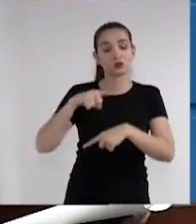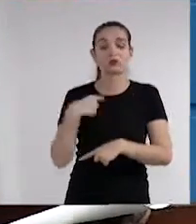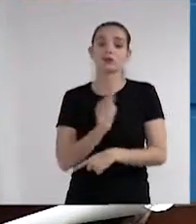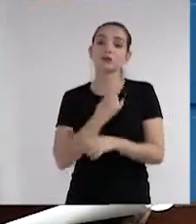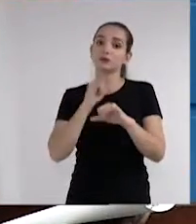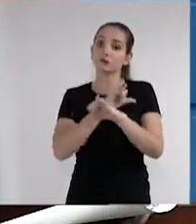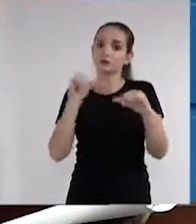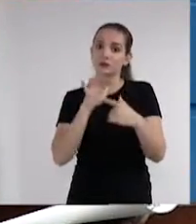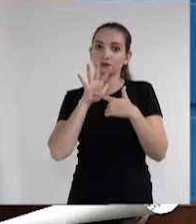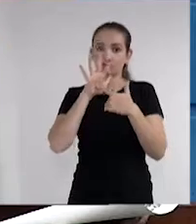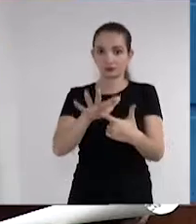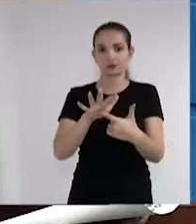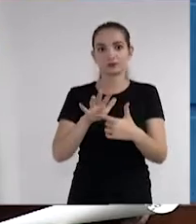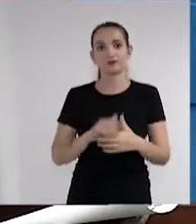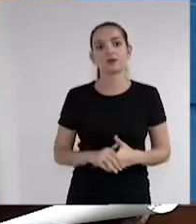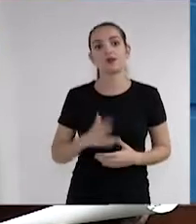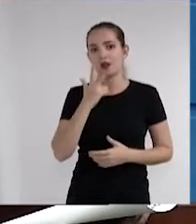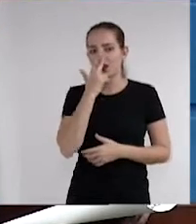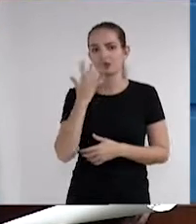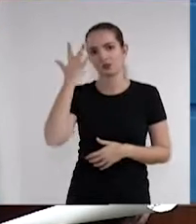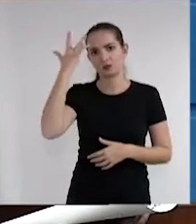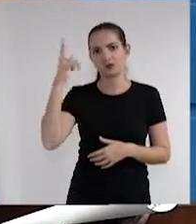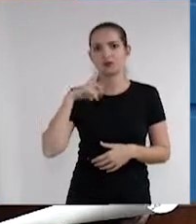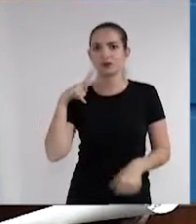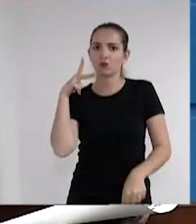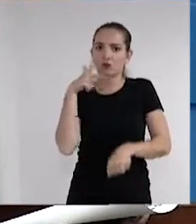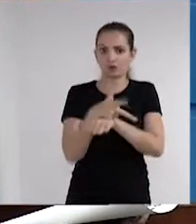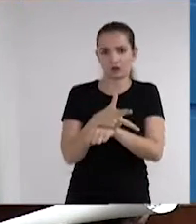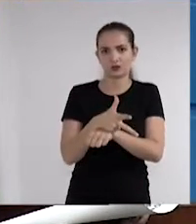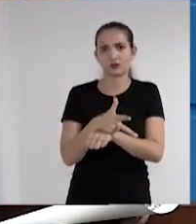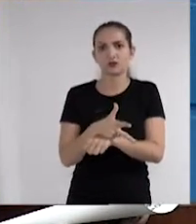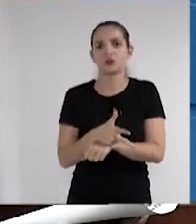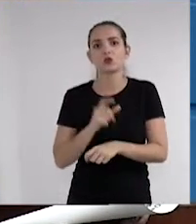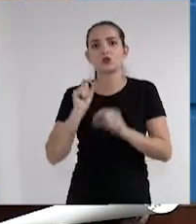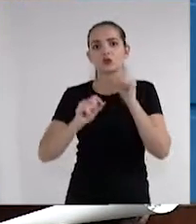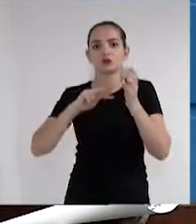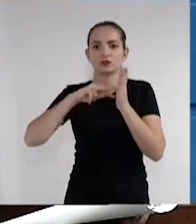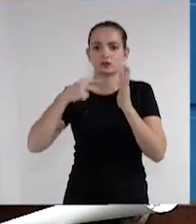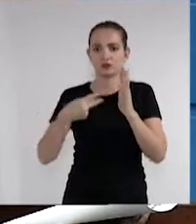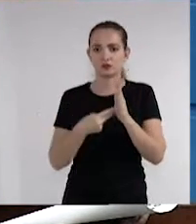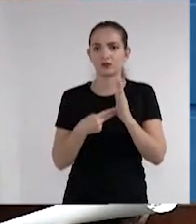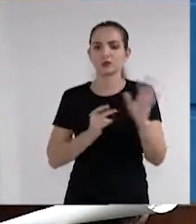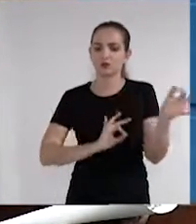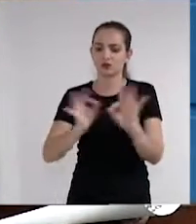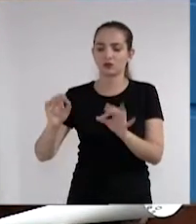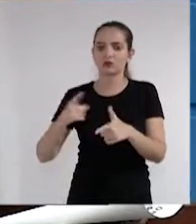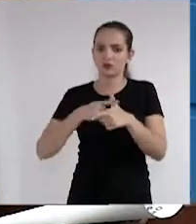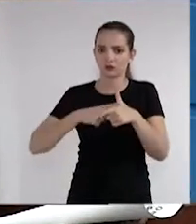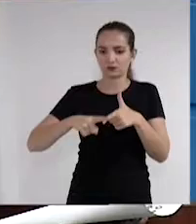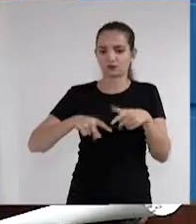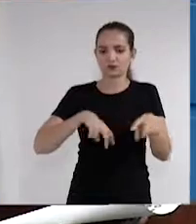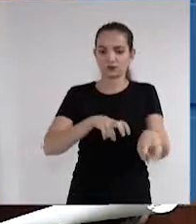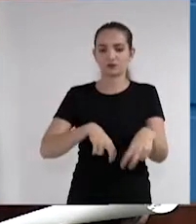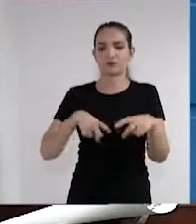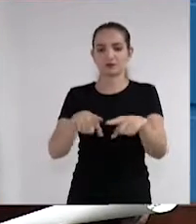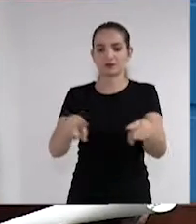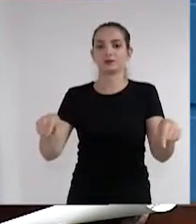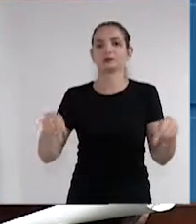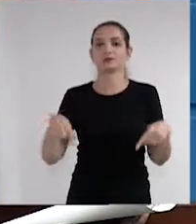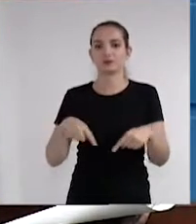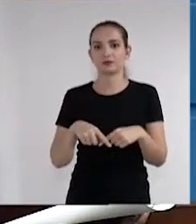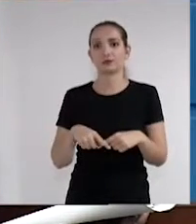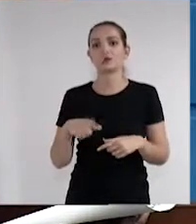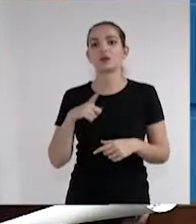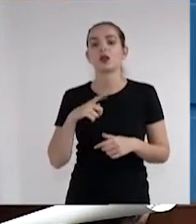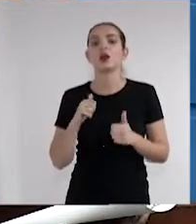exibir aqui, acho que amanhã, um vídeo que fala o que significa a reforma agrária, e nós vamos mostrar aqui a produção de